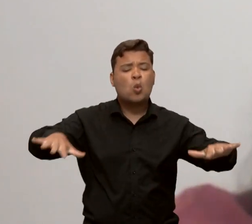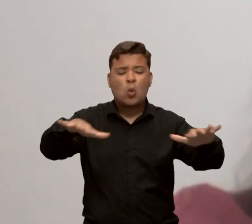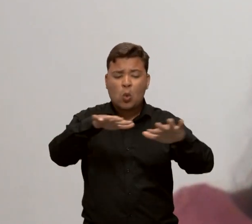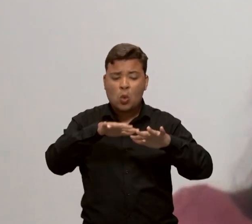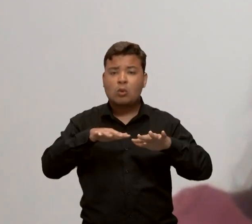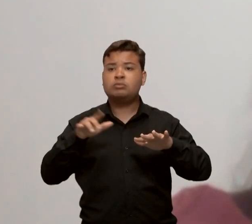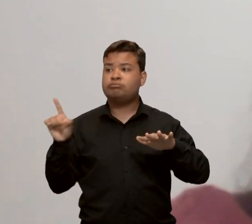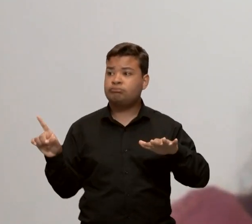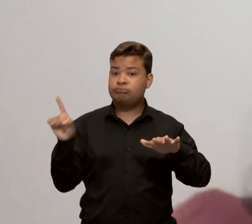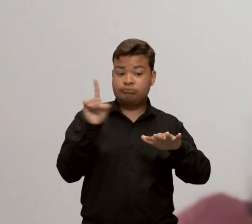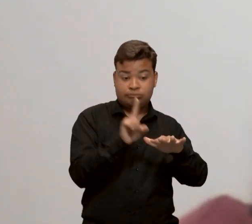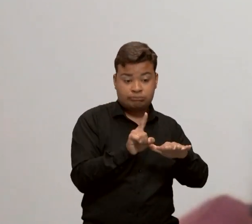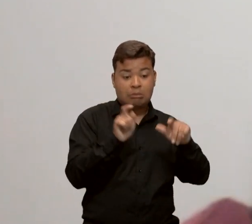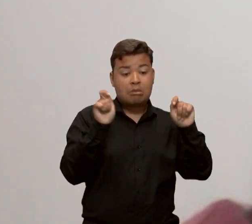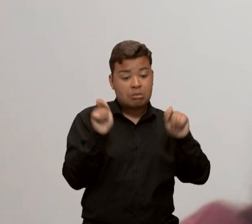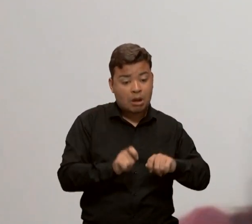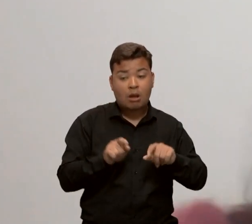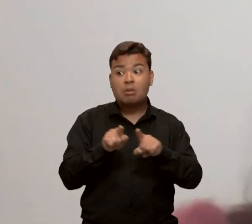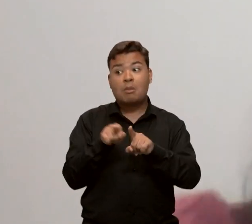nesses espaços.